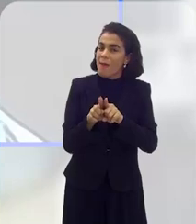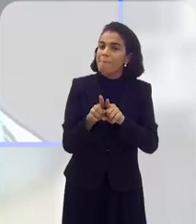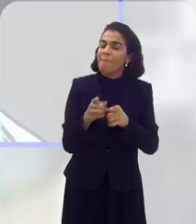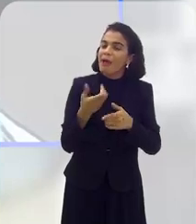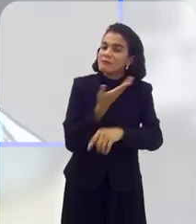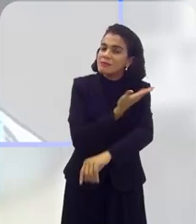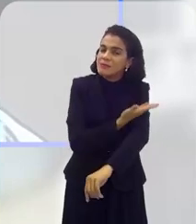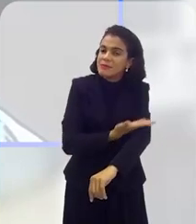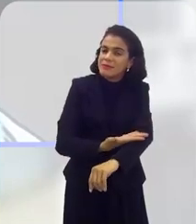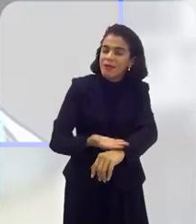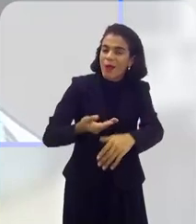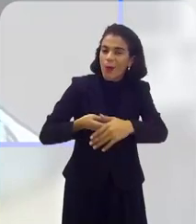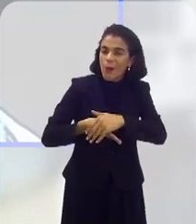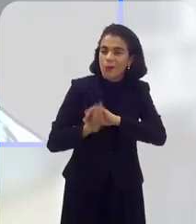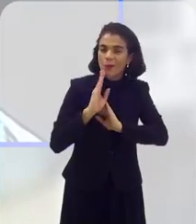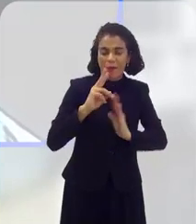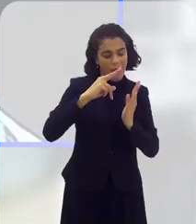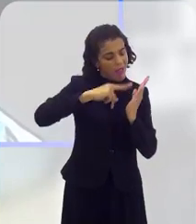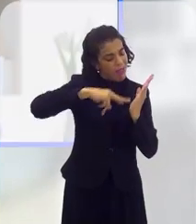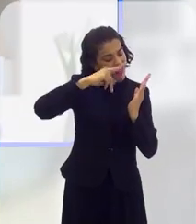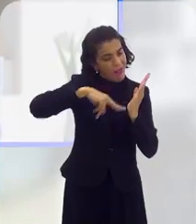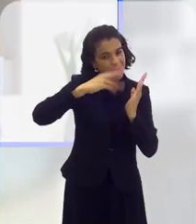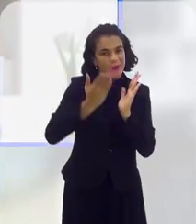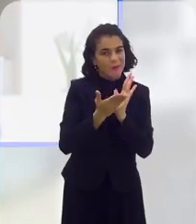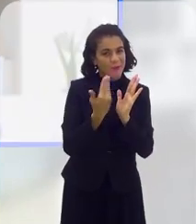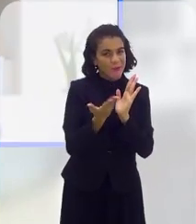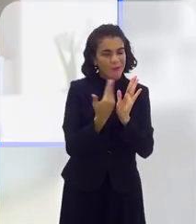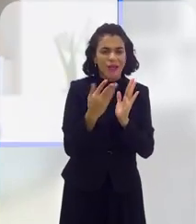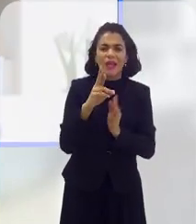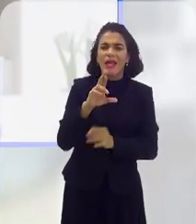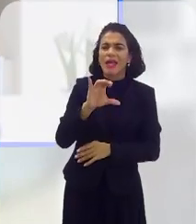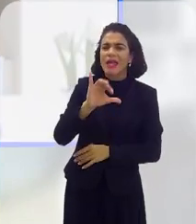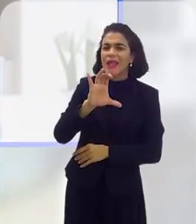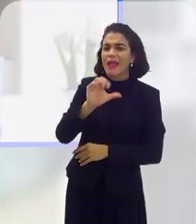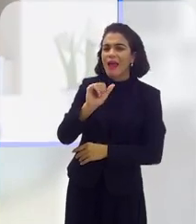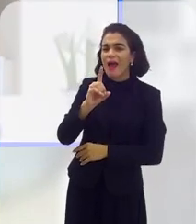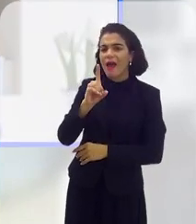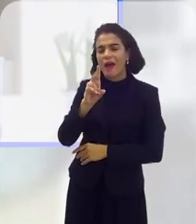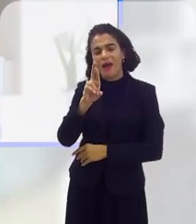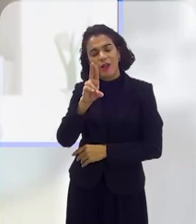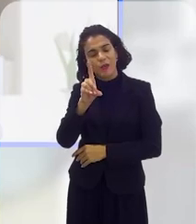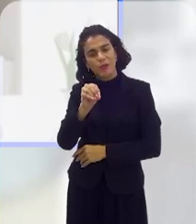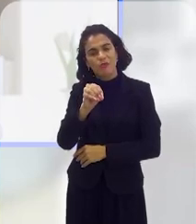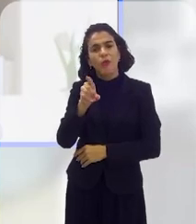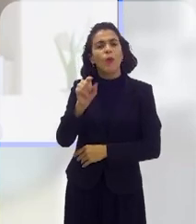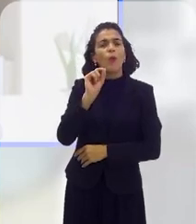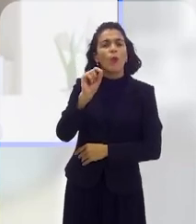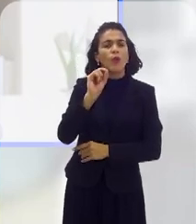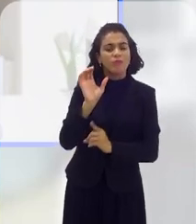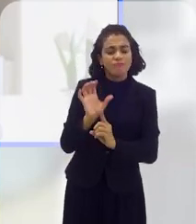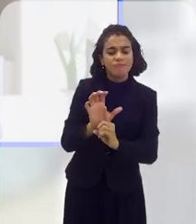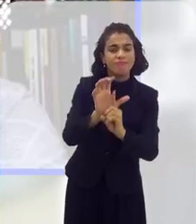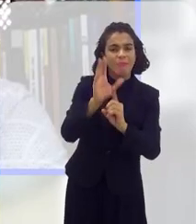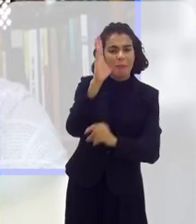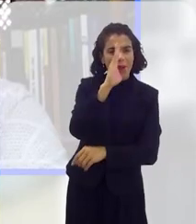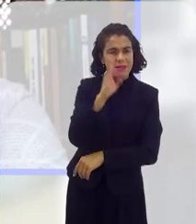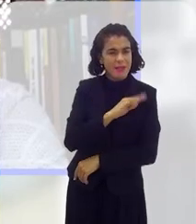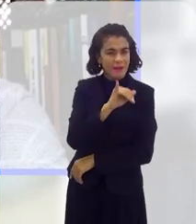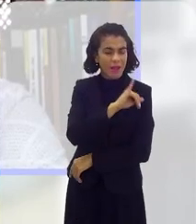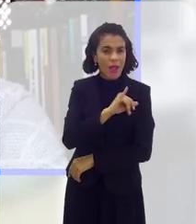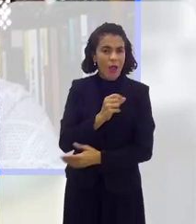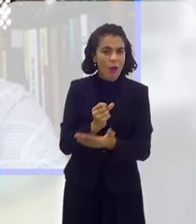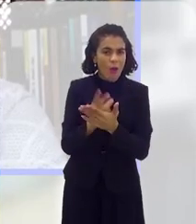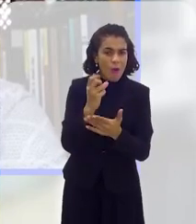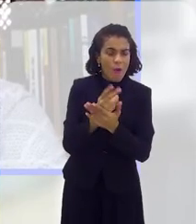maior hábito de leitura. Ricardo, na sua opinião, assim, o que levou o brasileiro, o carioca, a